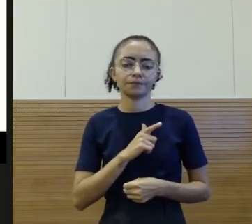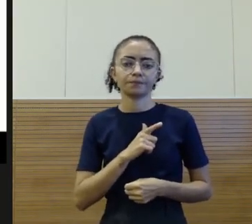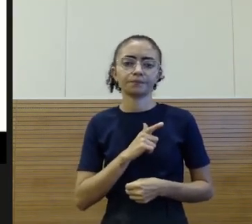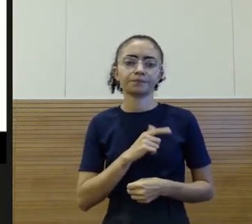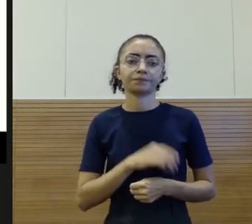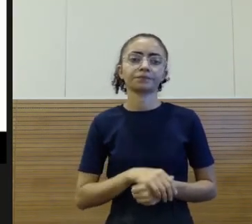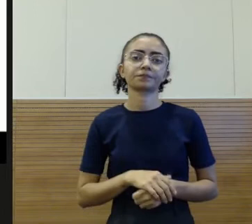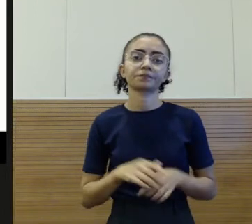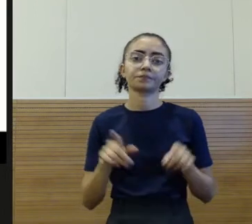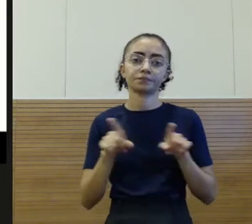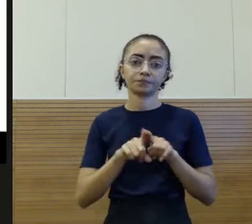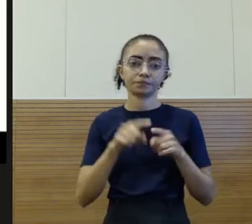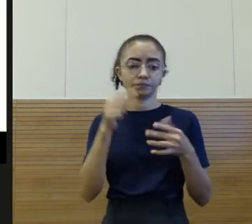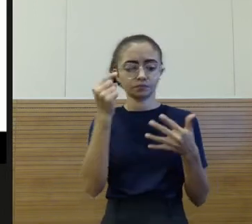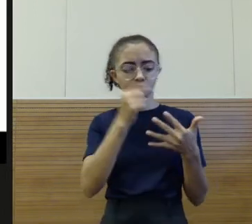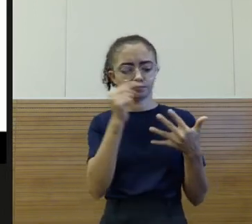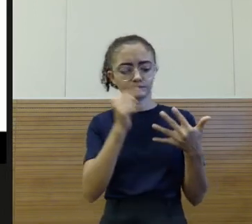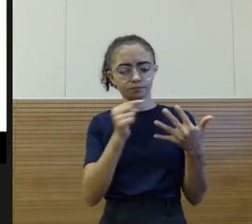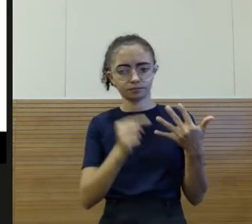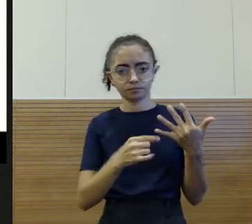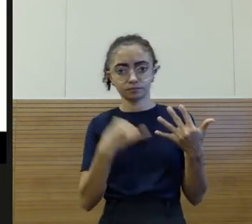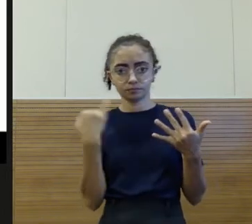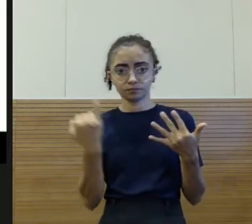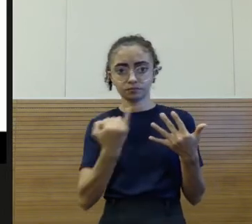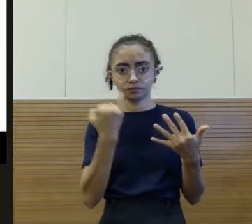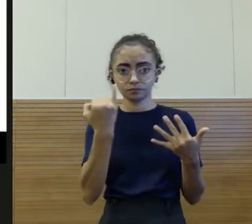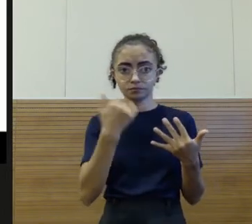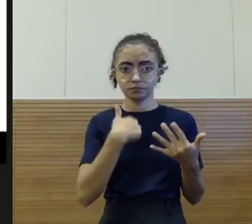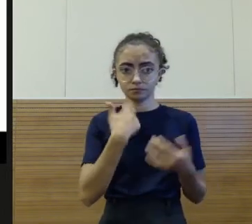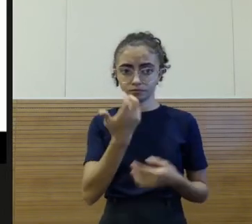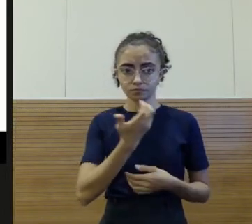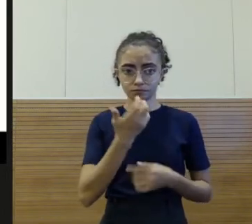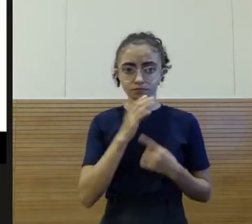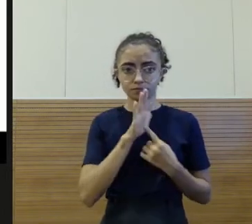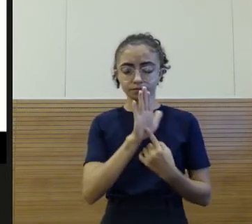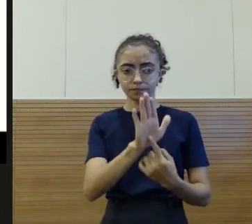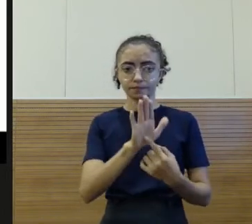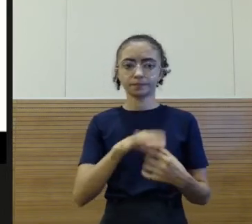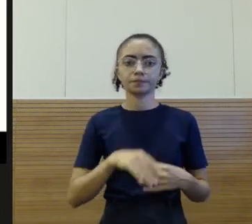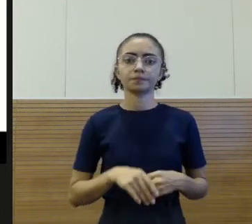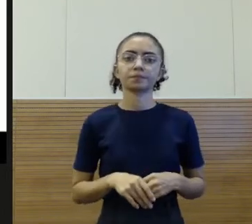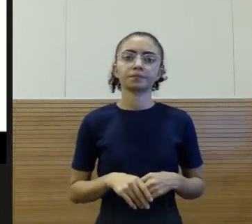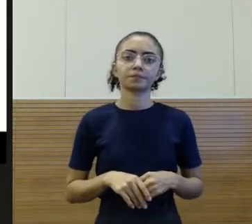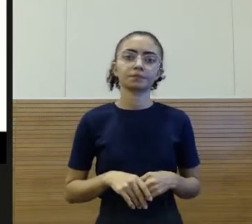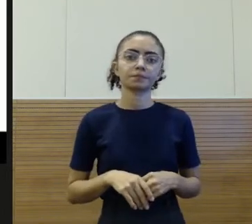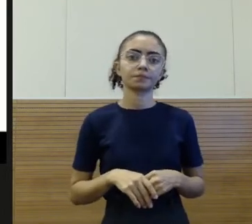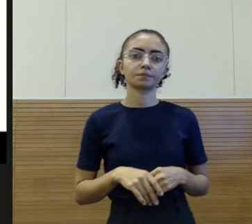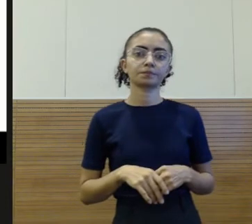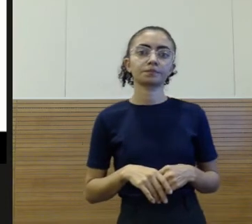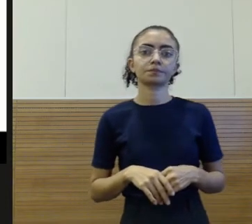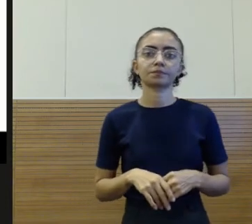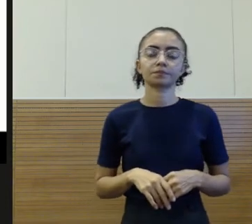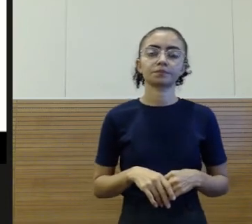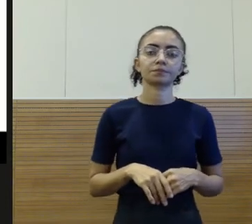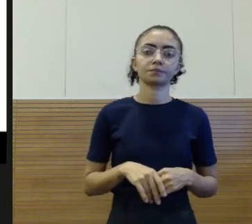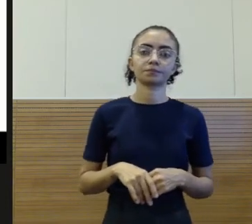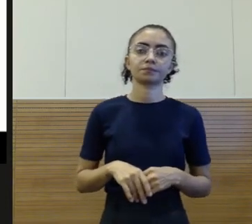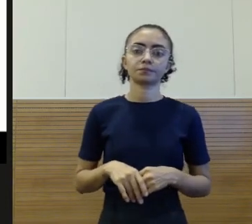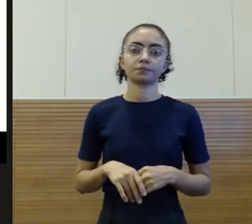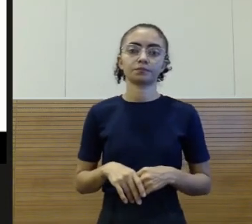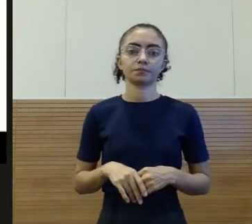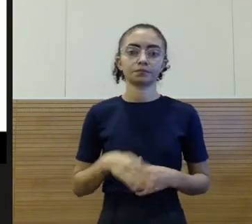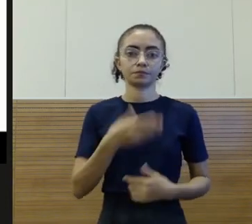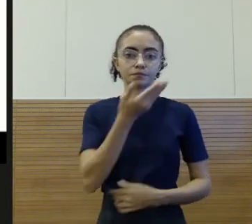Outros aspectos importantes que eu gostaria de destacar são os seguintes, que vamos